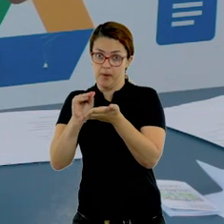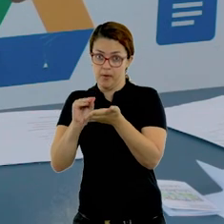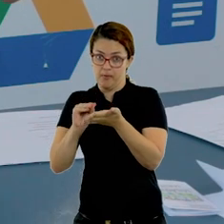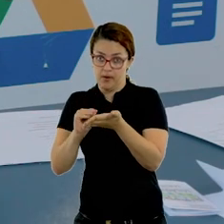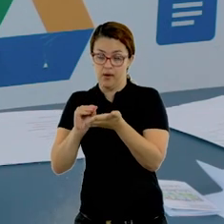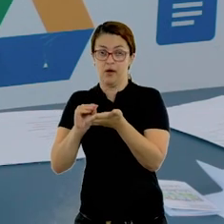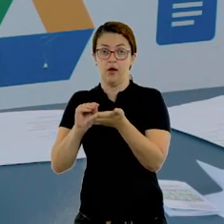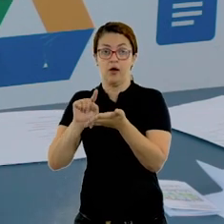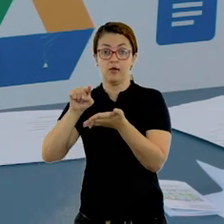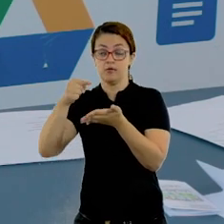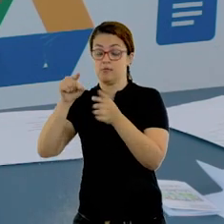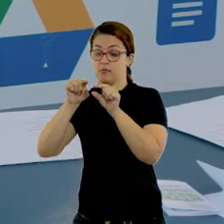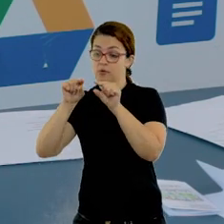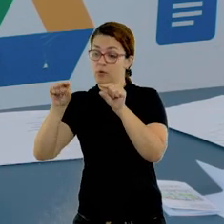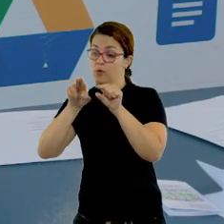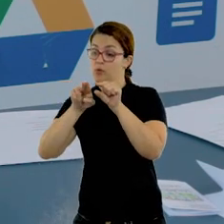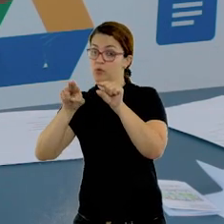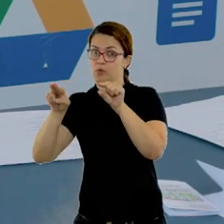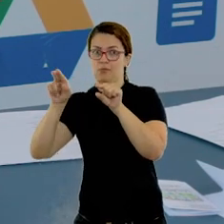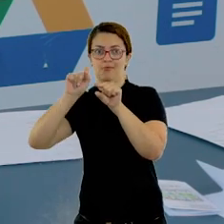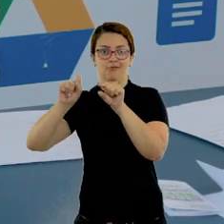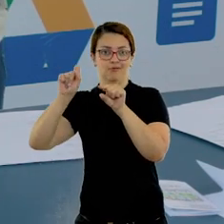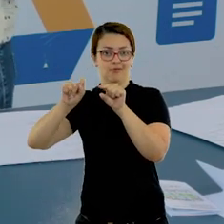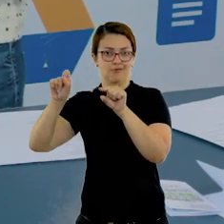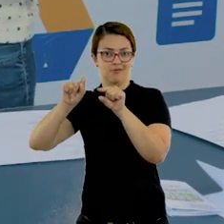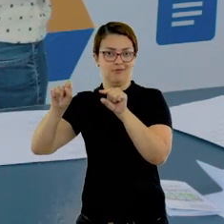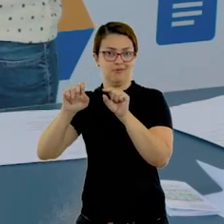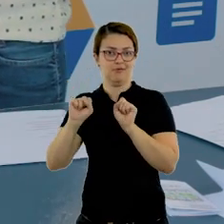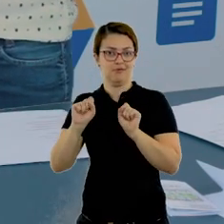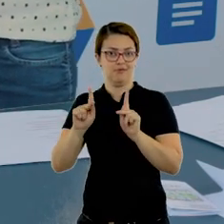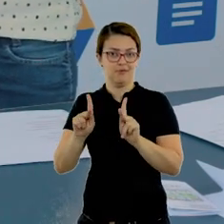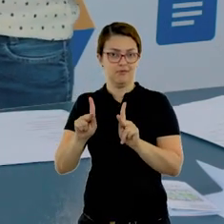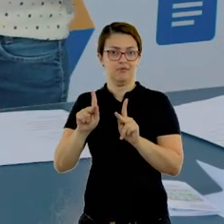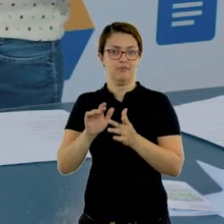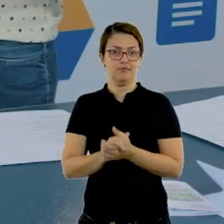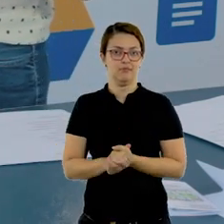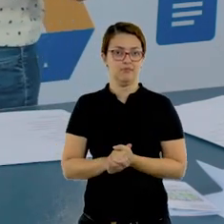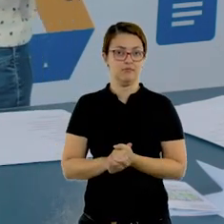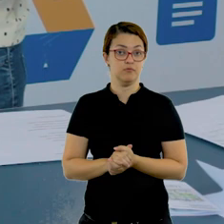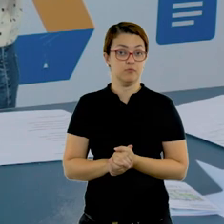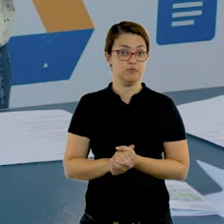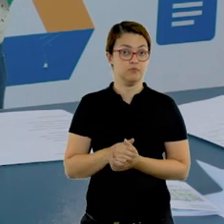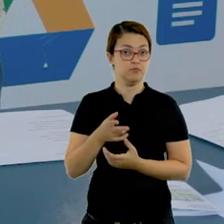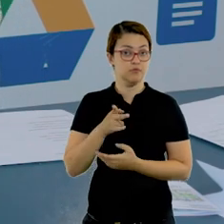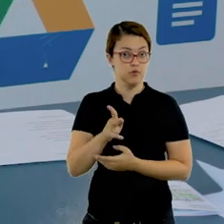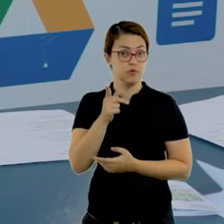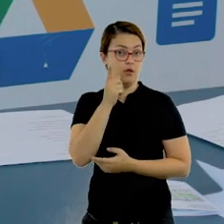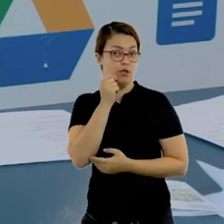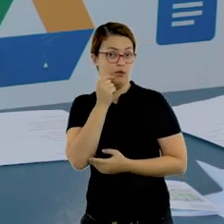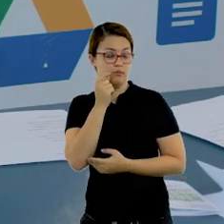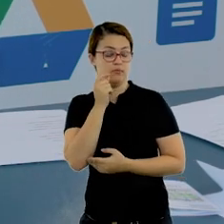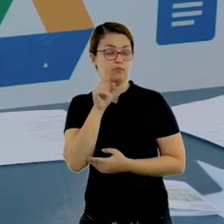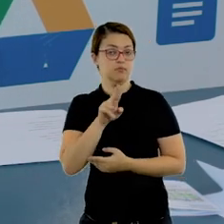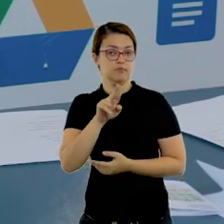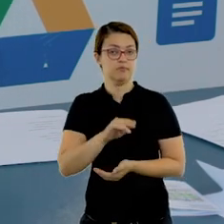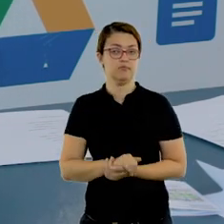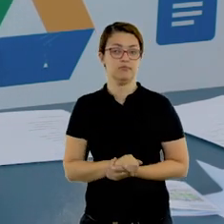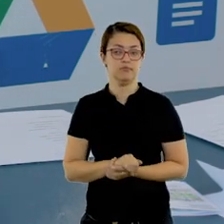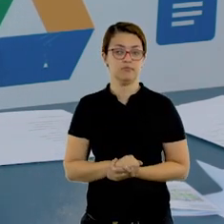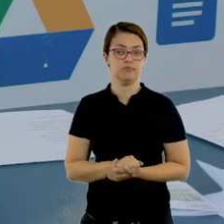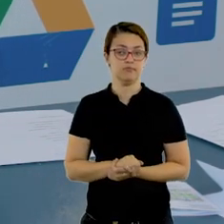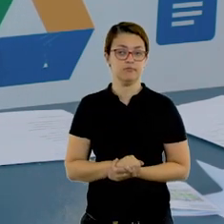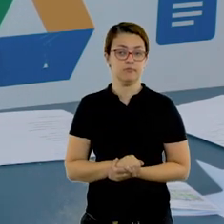número utilizando os algarismos, 249, e na frente faz a escrita por extenso, ok? Que é a escrita utilizando